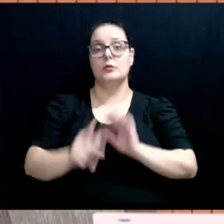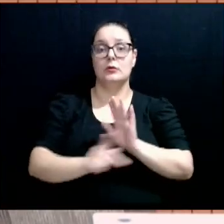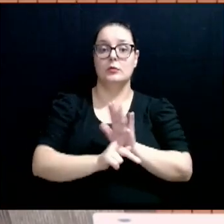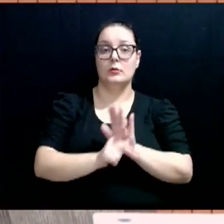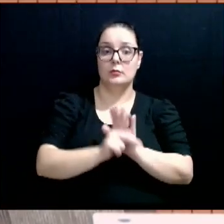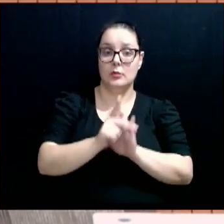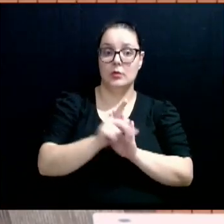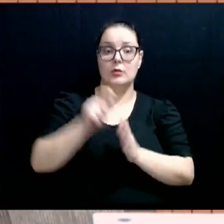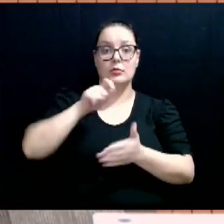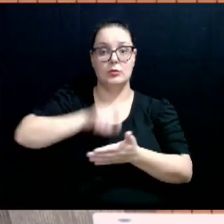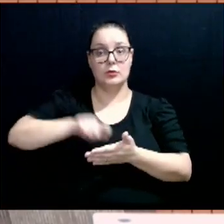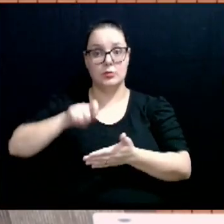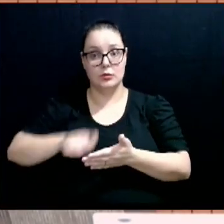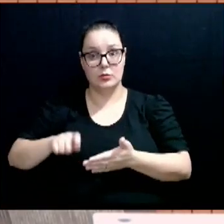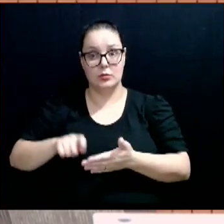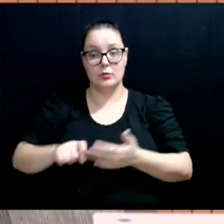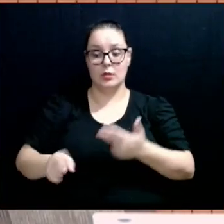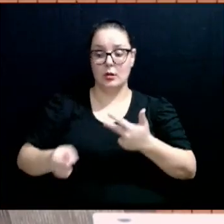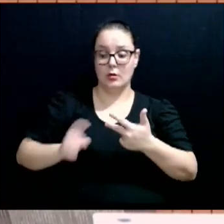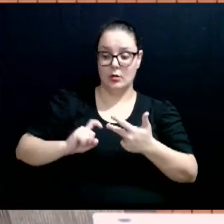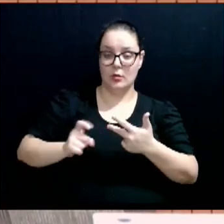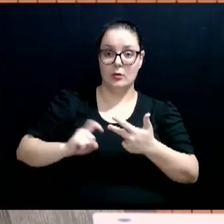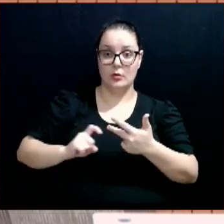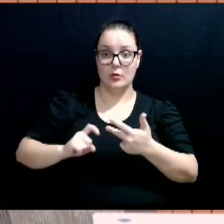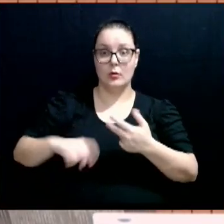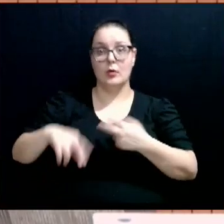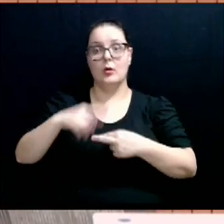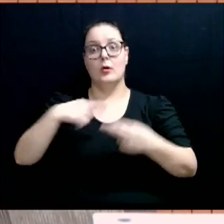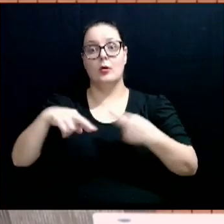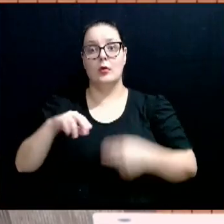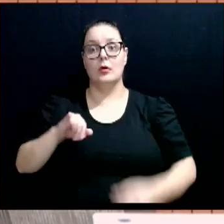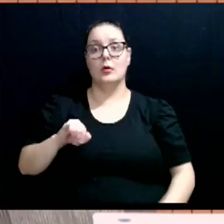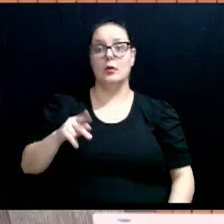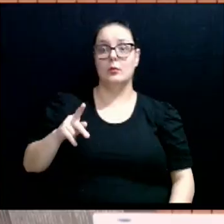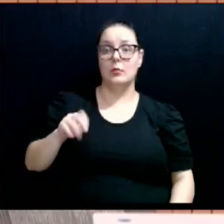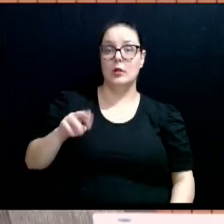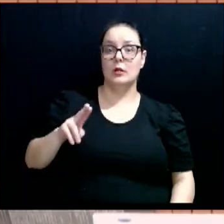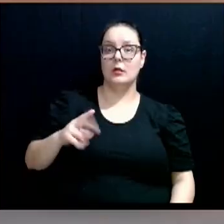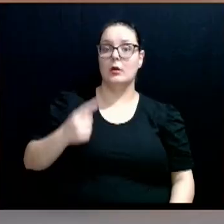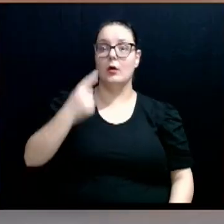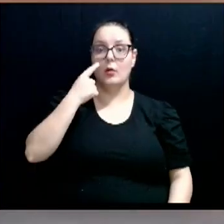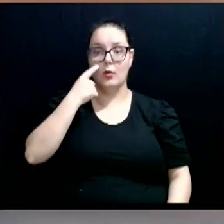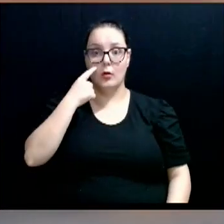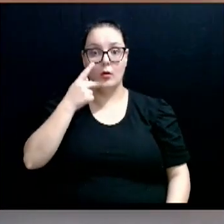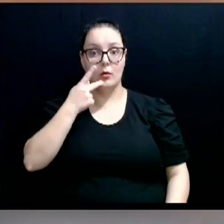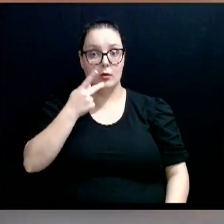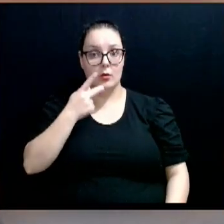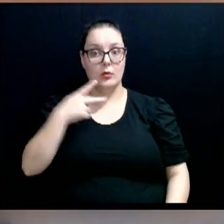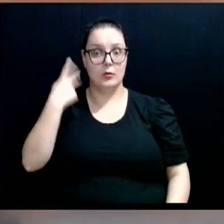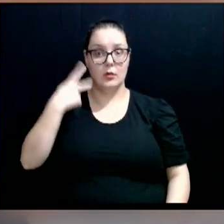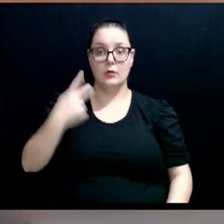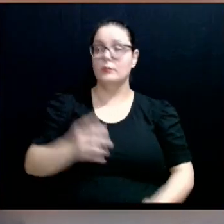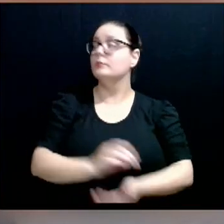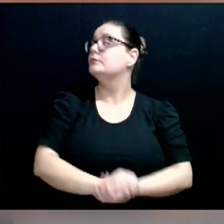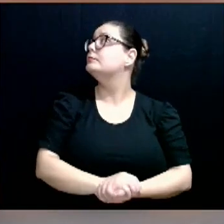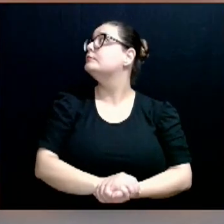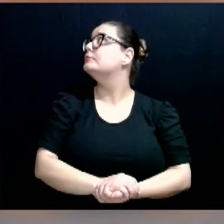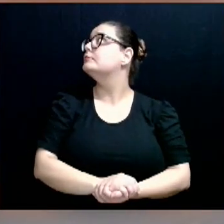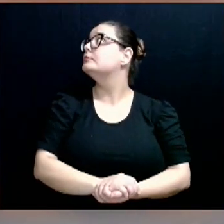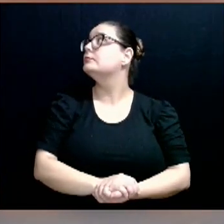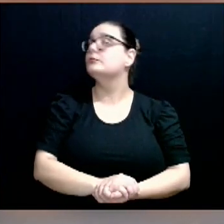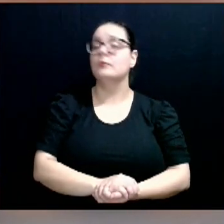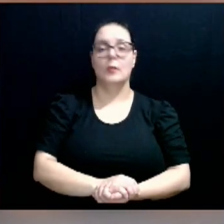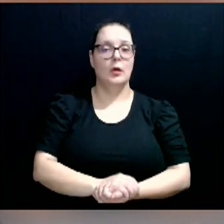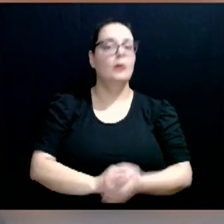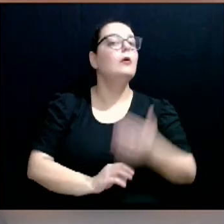autoria do Executivo sobre IPTU. Olha só o que disse o vereador. Na verdade, é um projeto de cunho